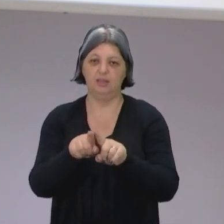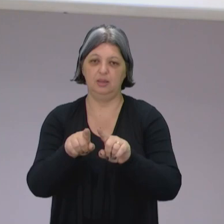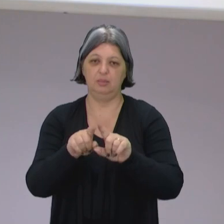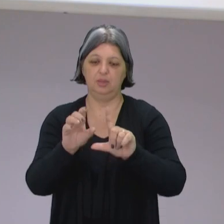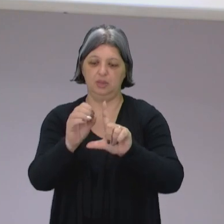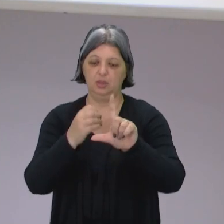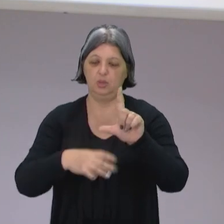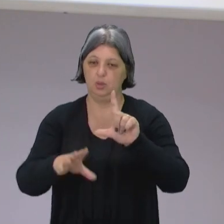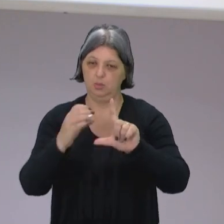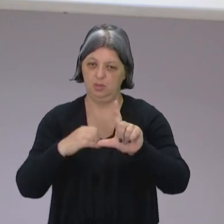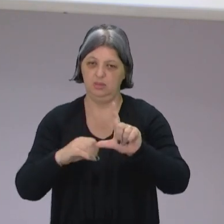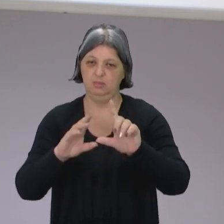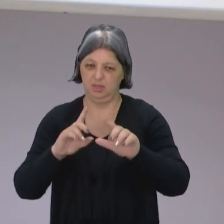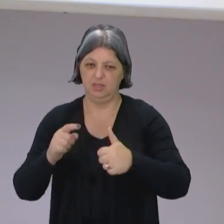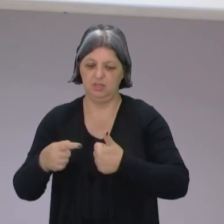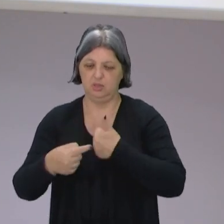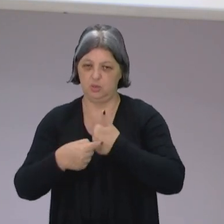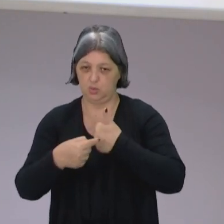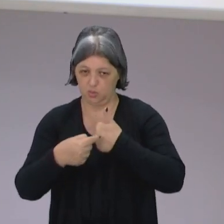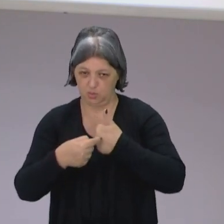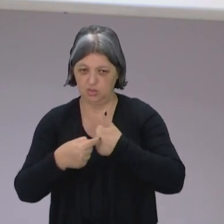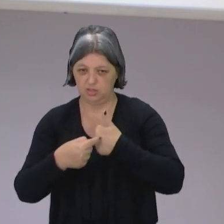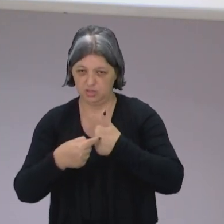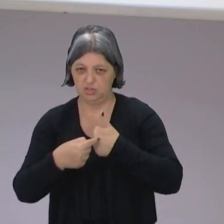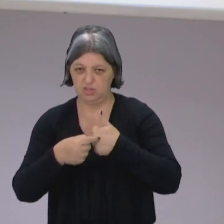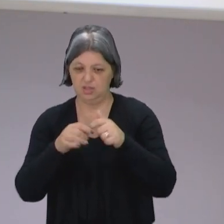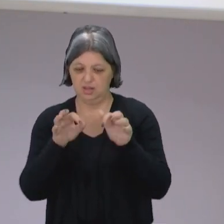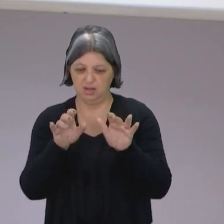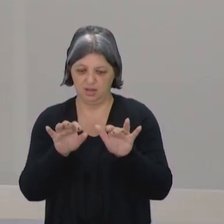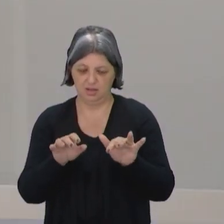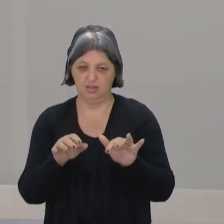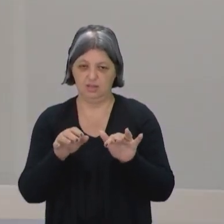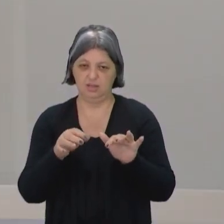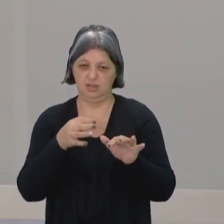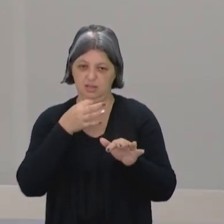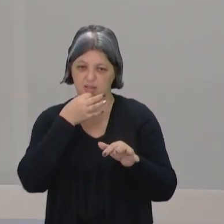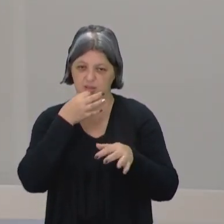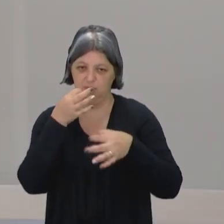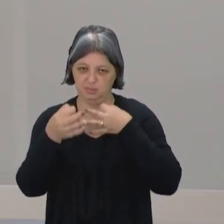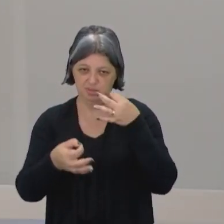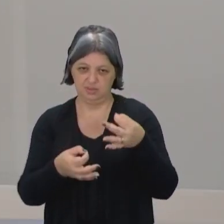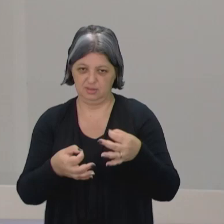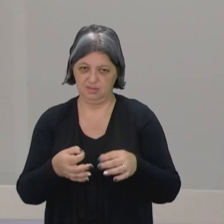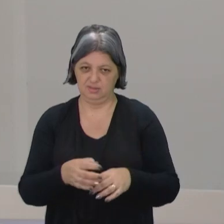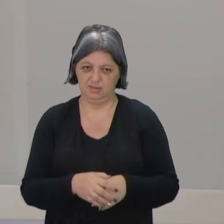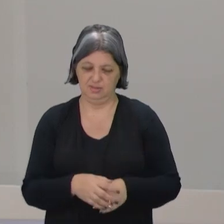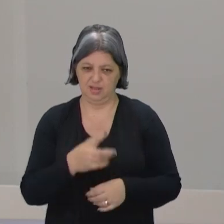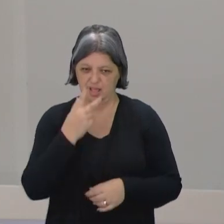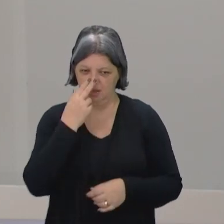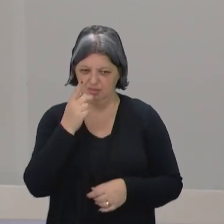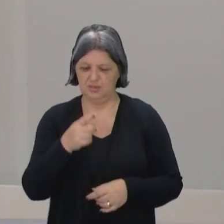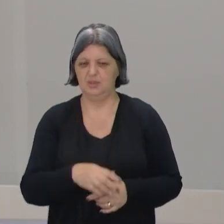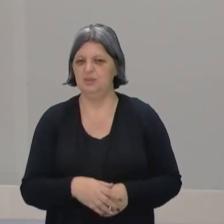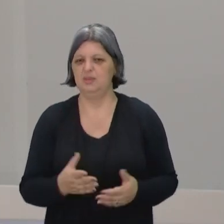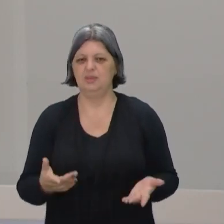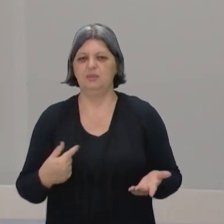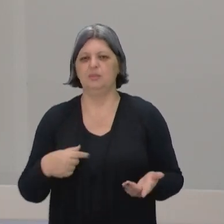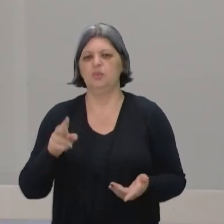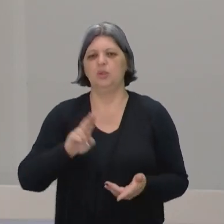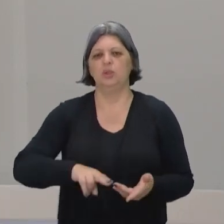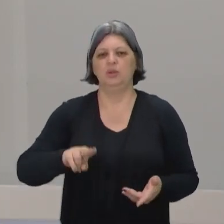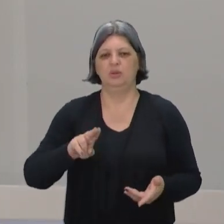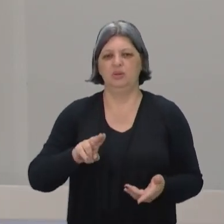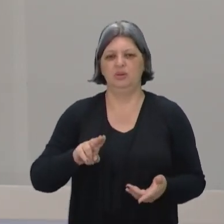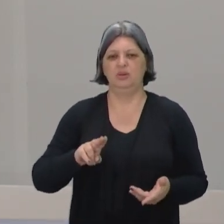curtir e o comentar também conta, né? Porque você está interagindo. Né? E é aquilo que acho que uma aula está preparando, né? Eu sempre uso a expressão